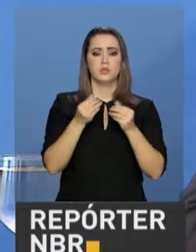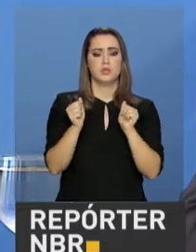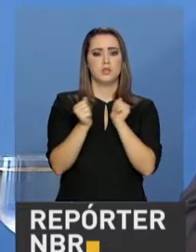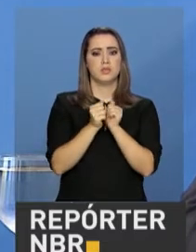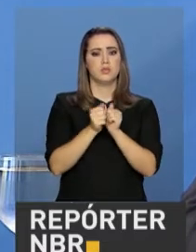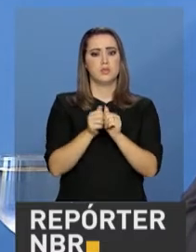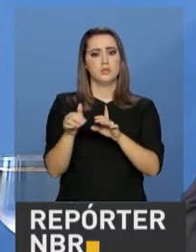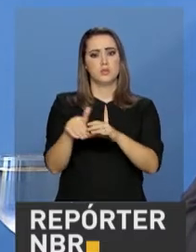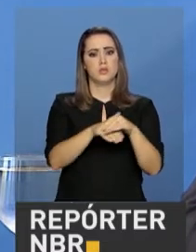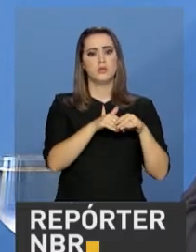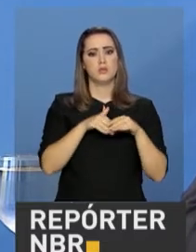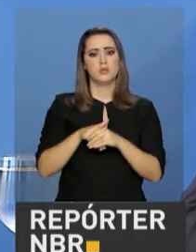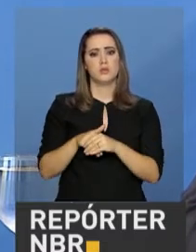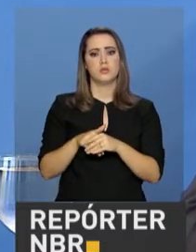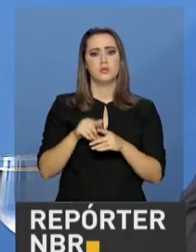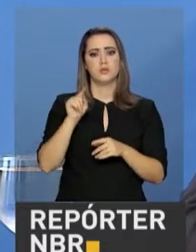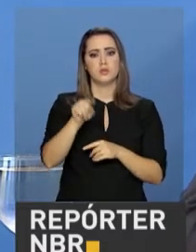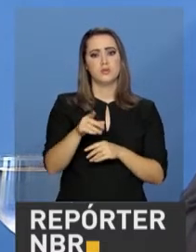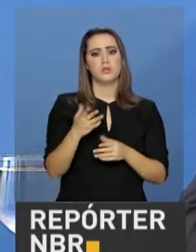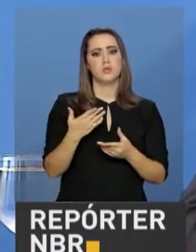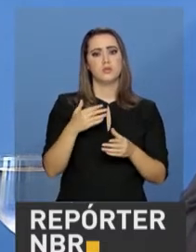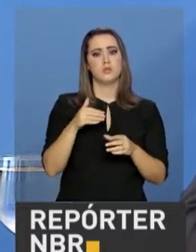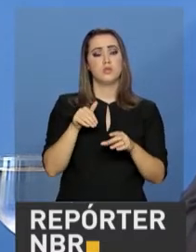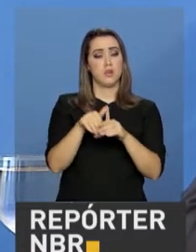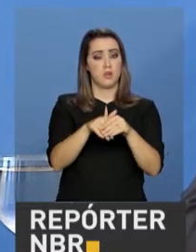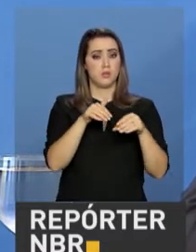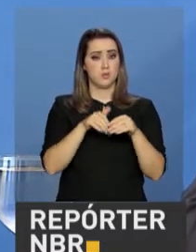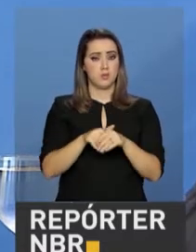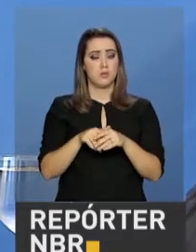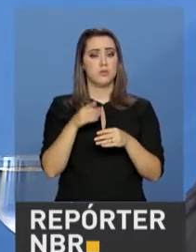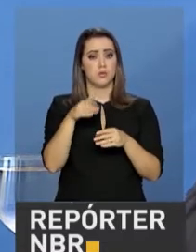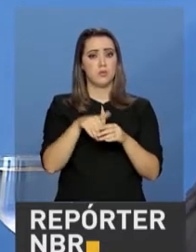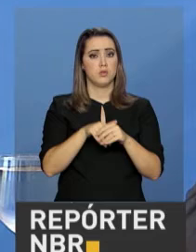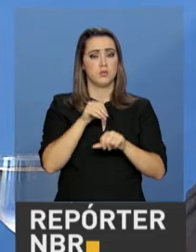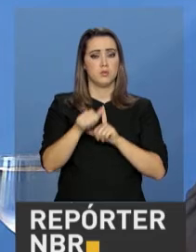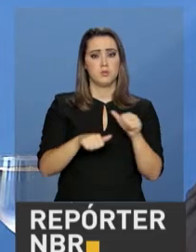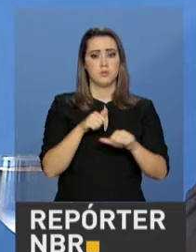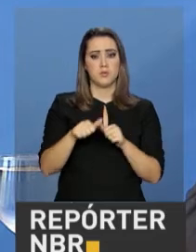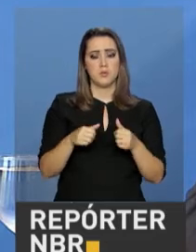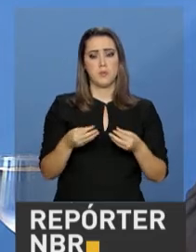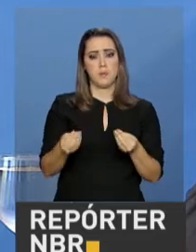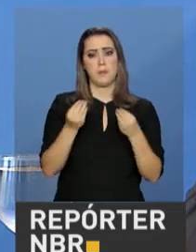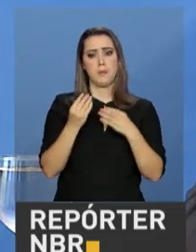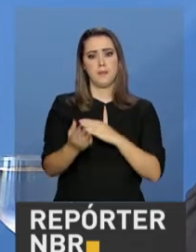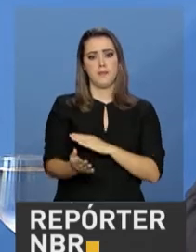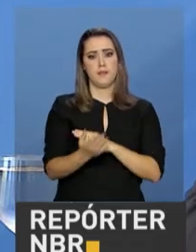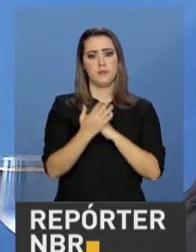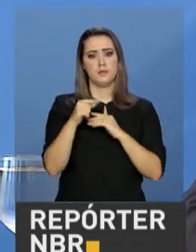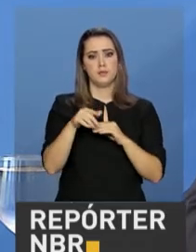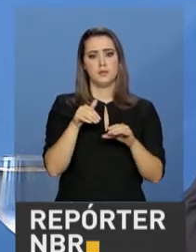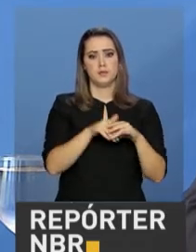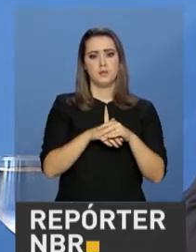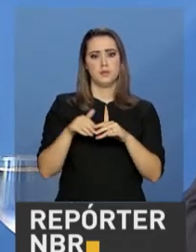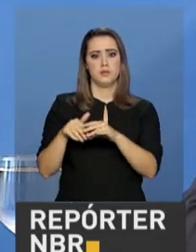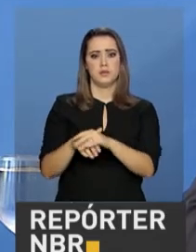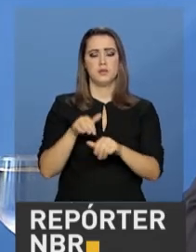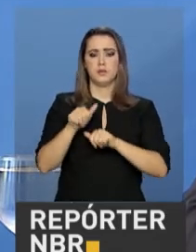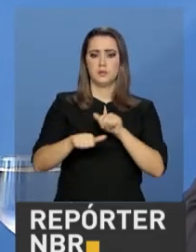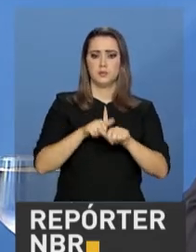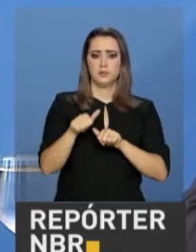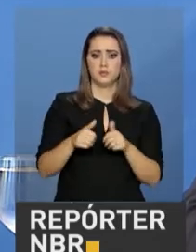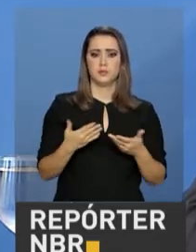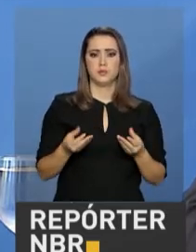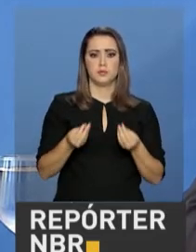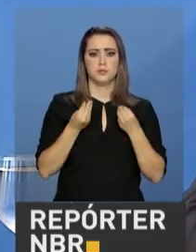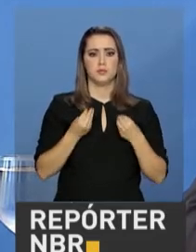junto os votos, que essa modificação pode contribuir os votos que essa modificação